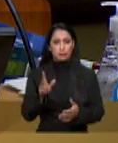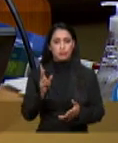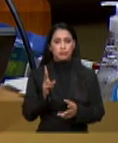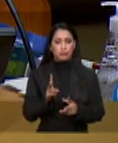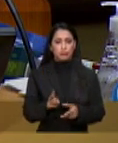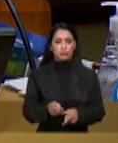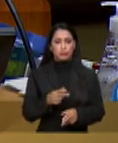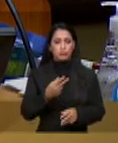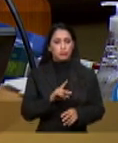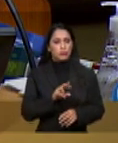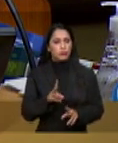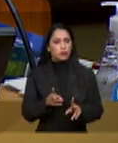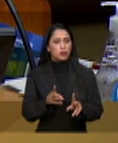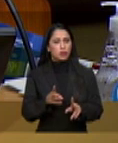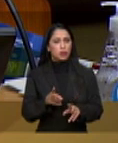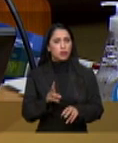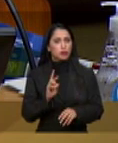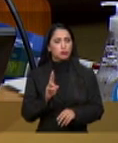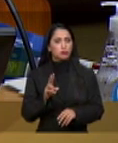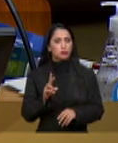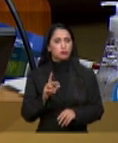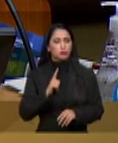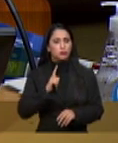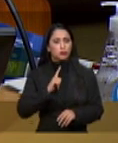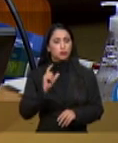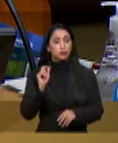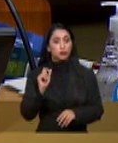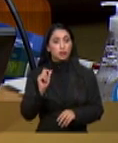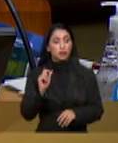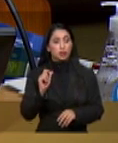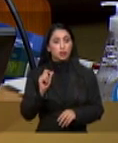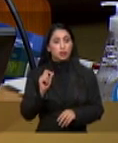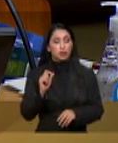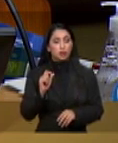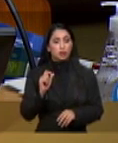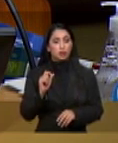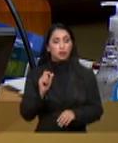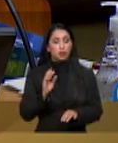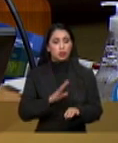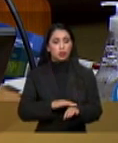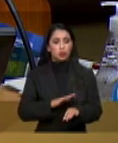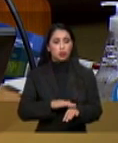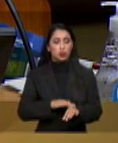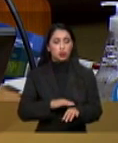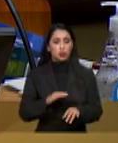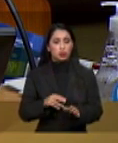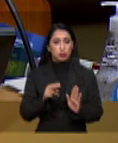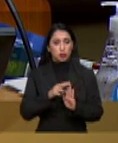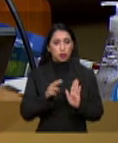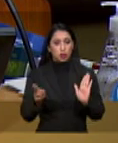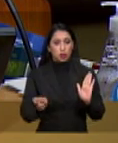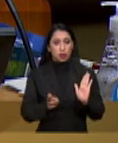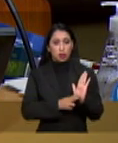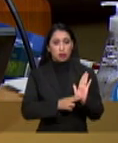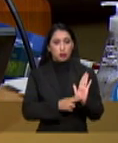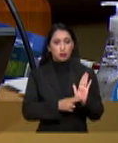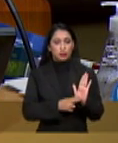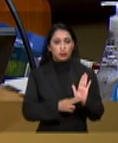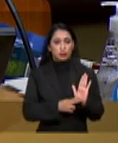modo, não merece prosperar a irresignação do autor no sentido de que a norma impugnada